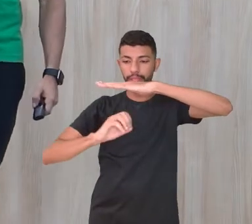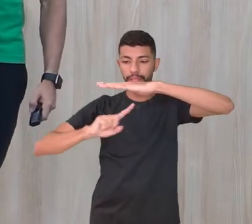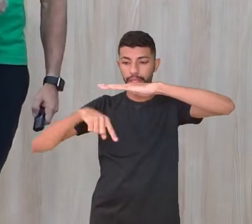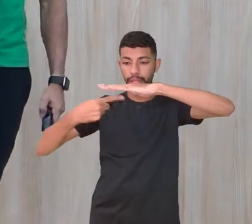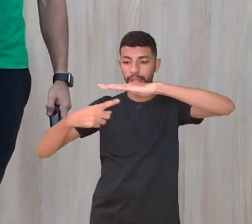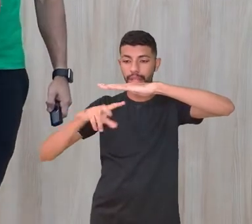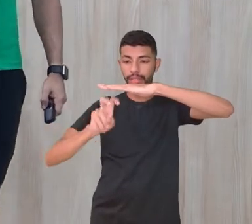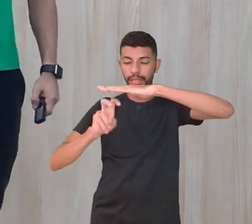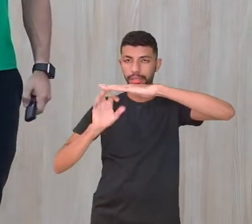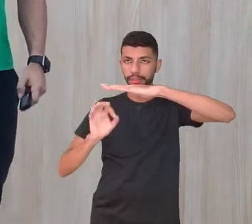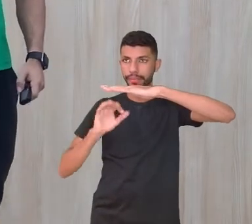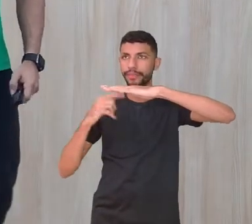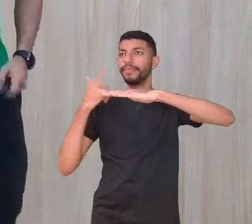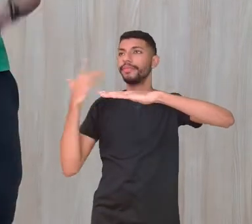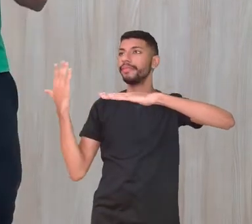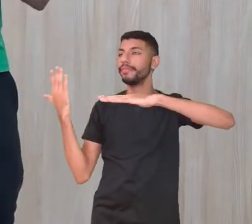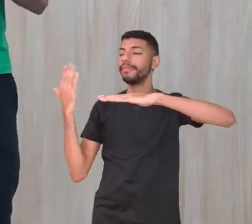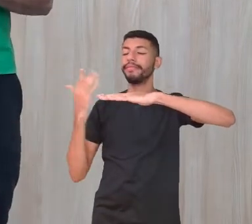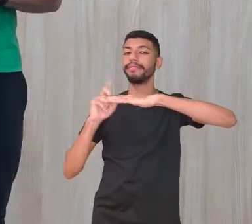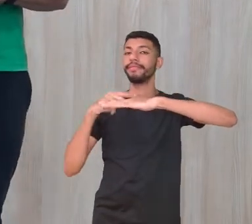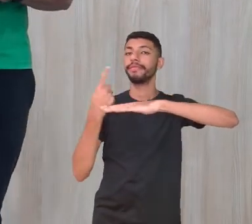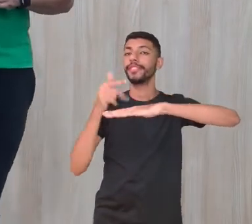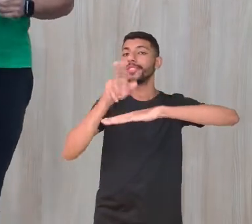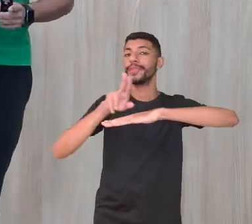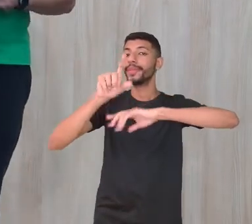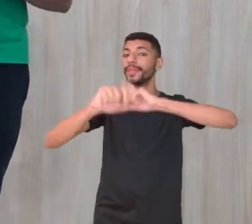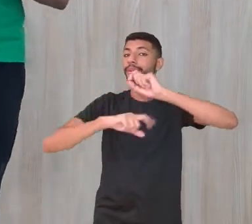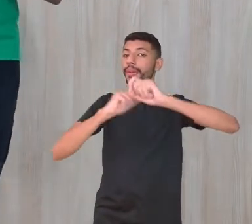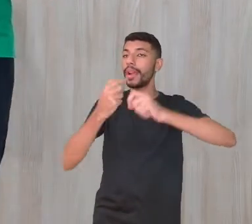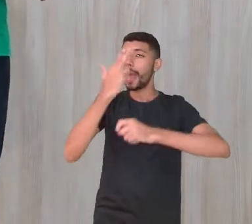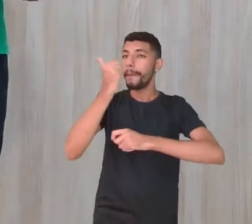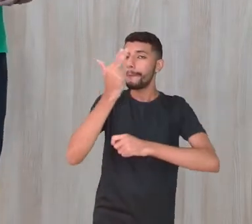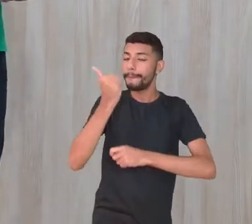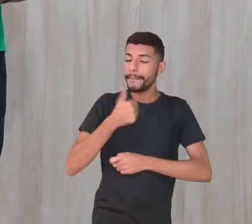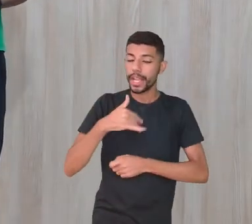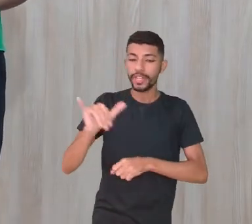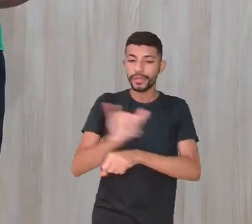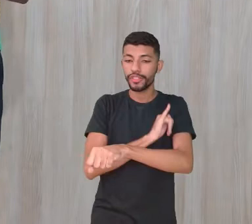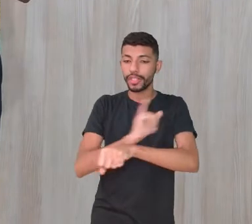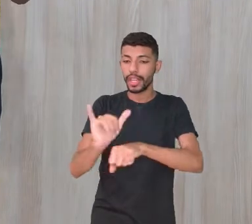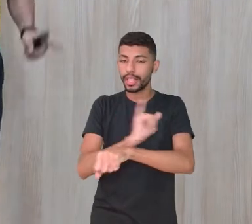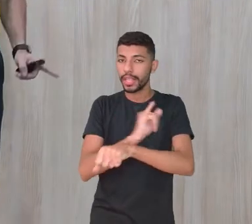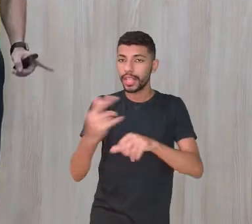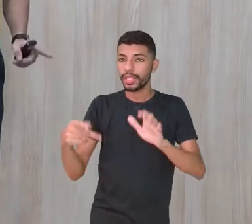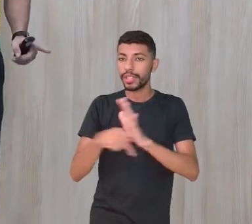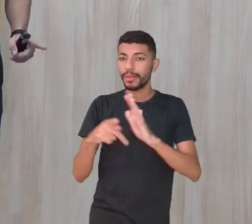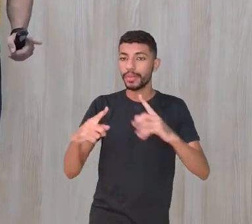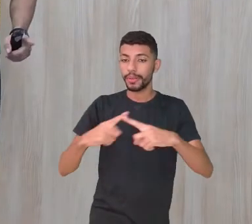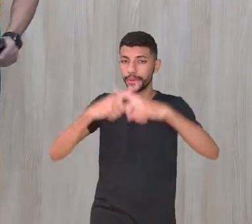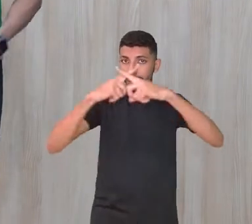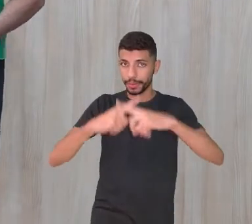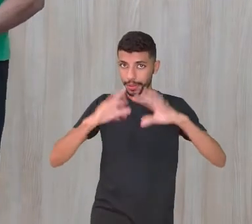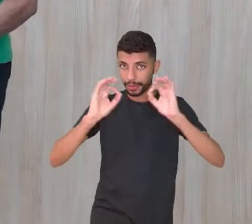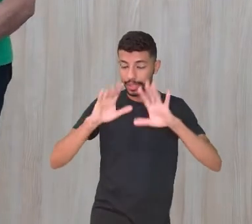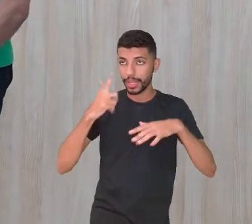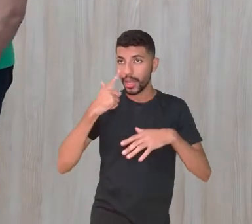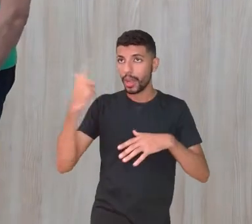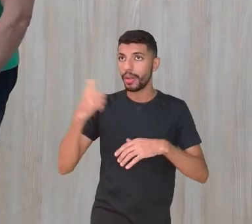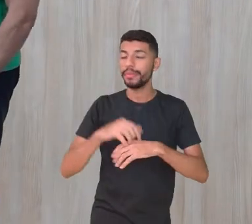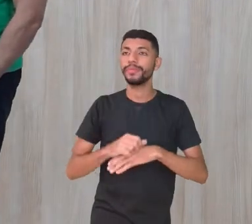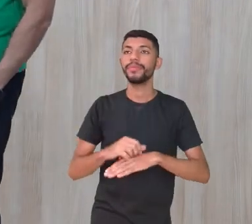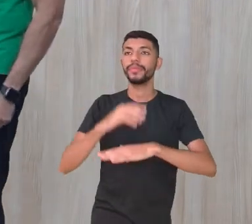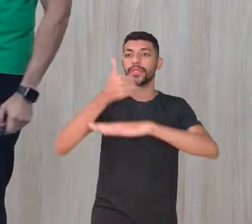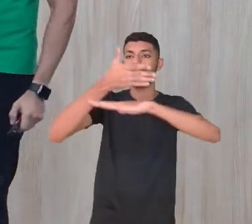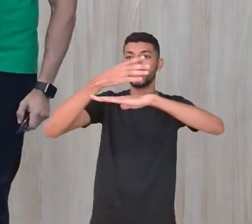é 10 elevado à quinta potência. Então, a gente vai utilizar aí a mesma tática que a gente fez para a multiplicação, beleza? Então, acompanha aí,